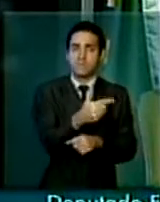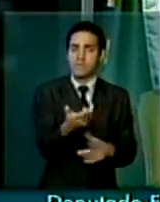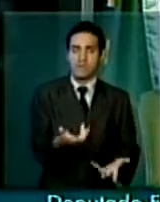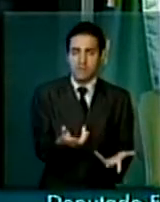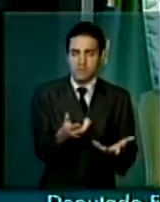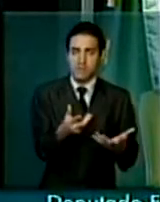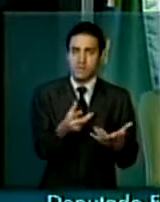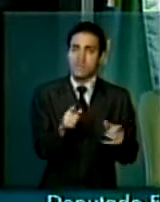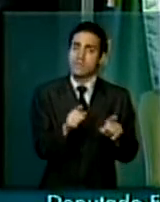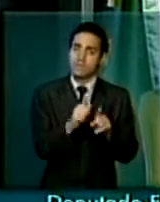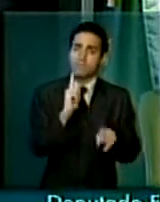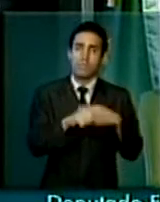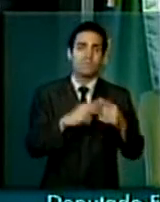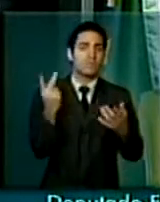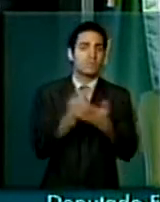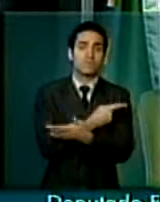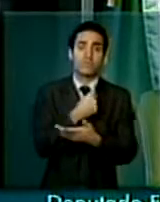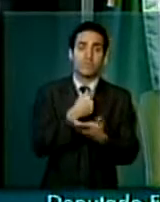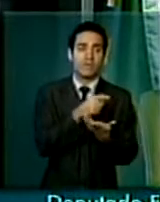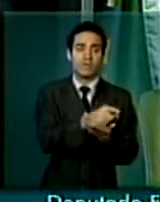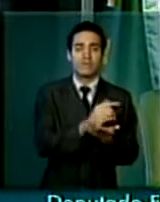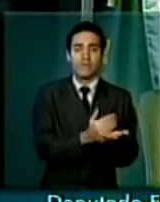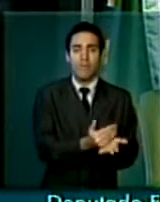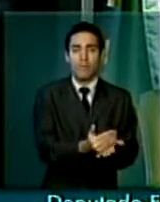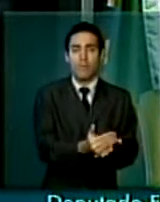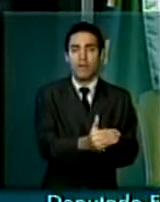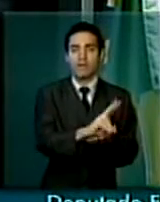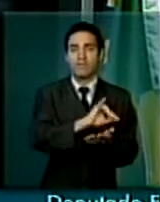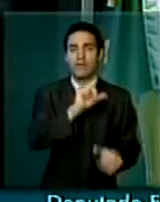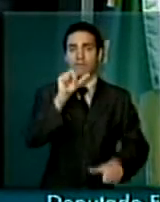sinalizar o início do processo da marginalização.